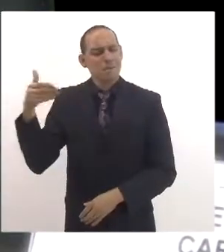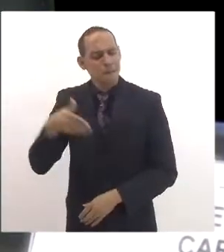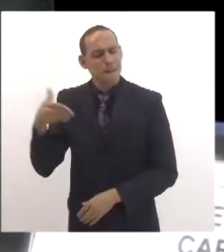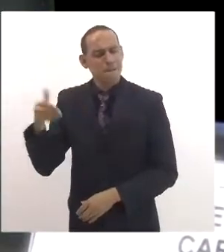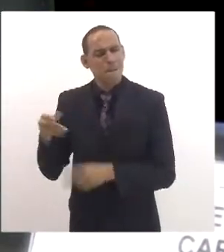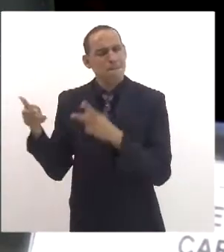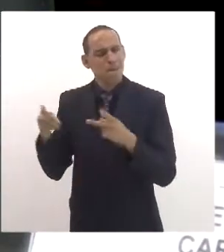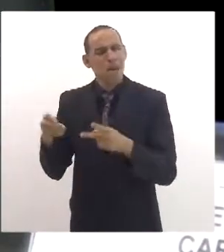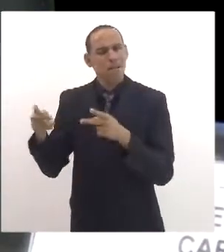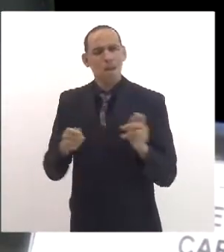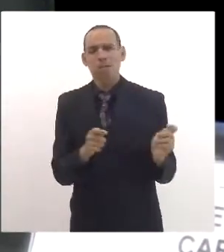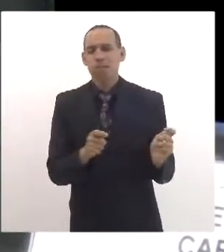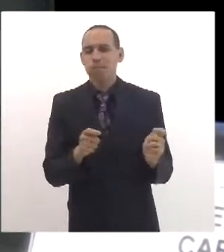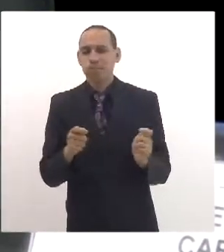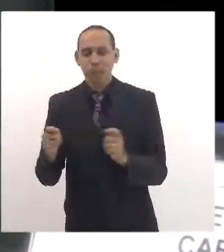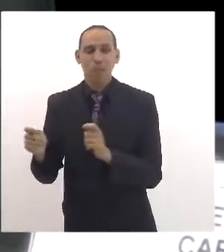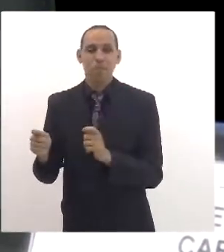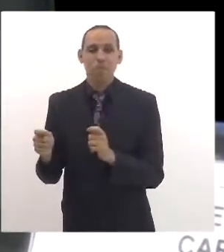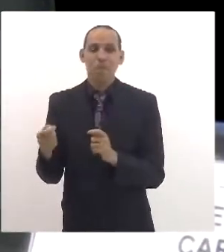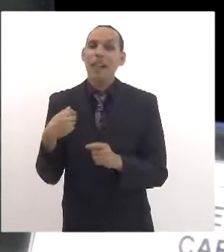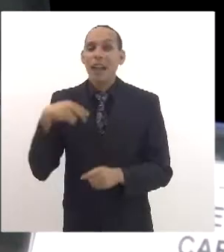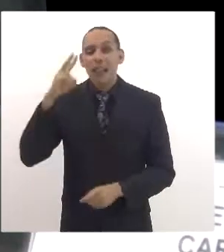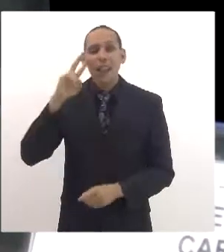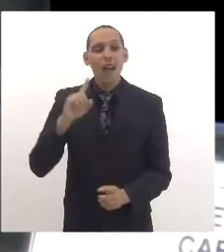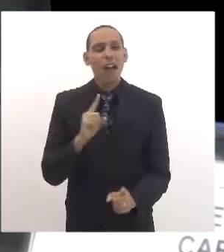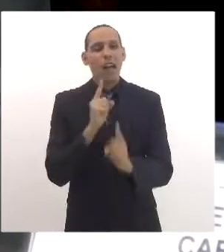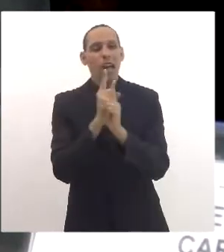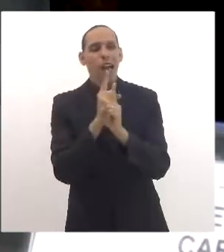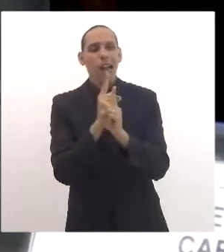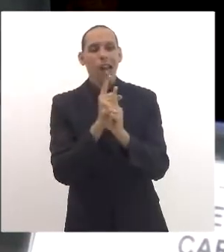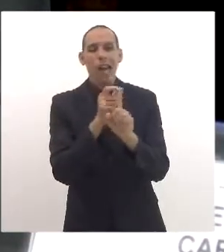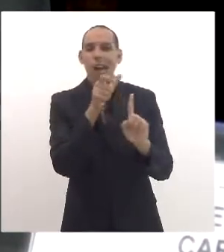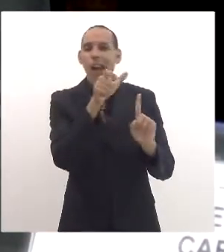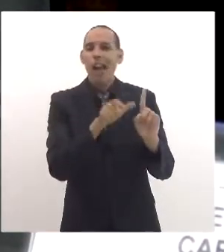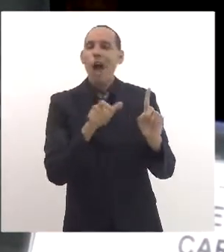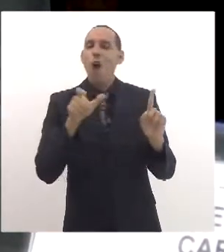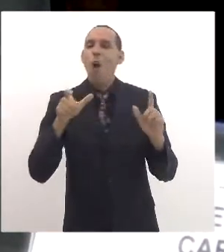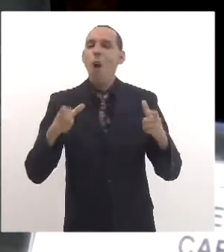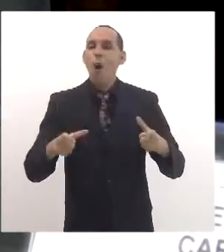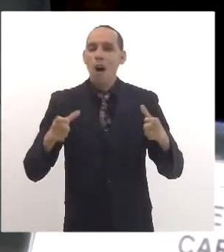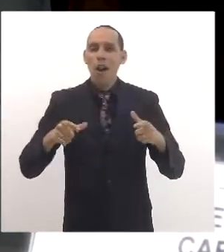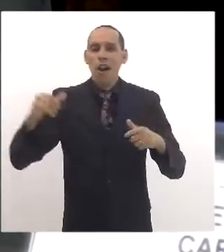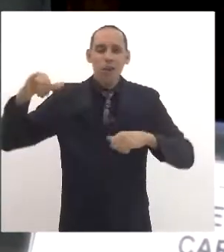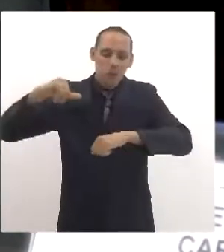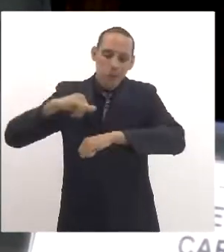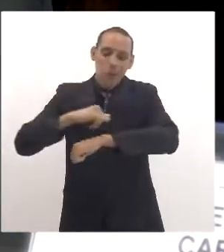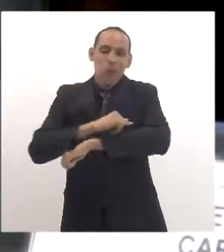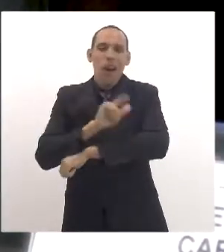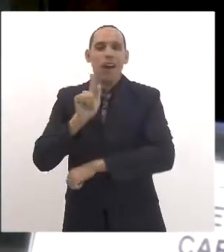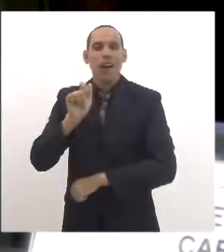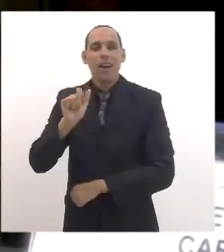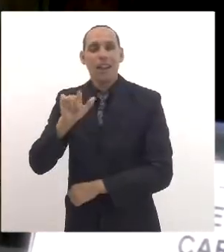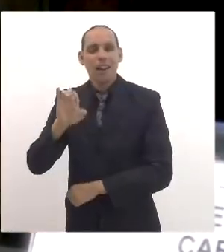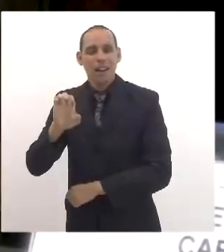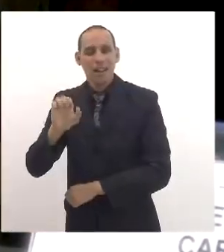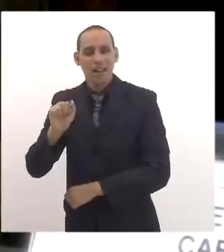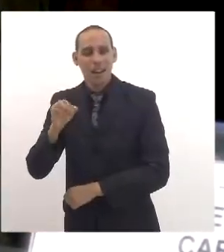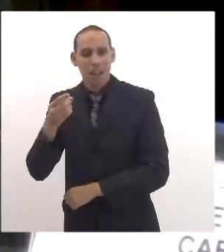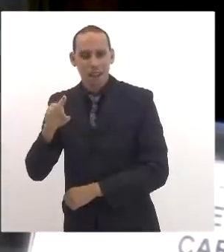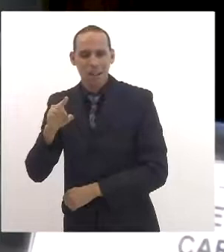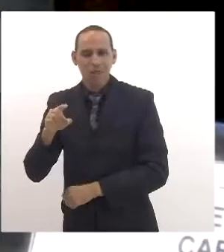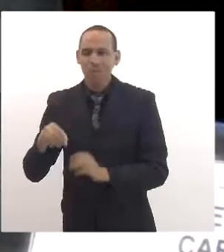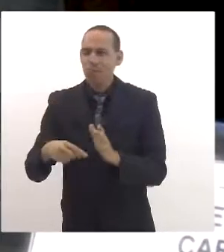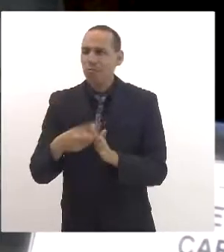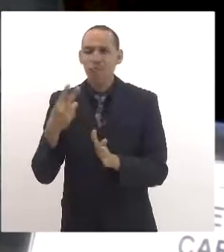espantosa. Me lembro de encontrar, por acaso, o Manuel Heitor no aeroporto do Galeão umas 2 ou 3 vezes.